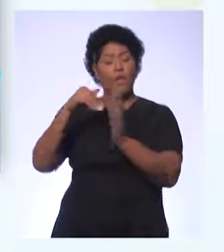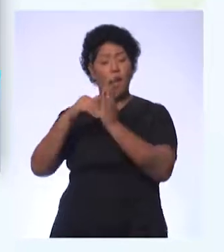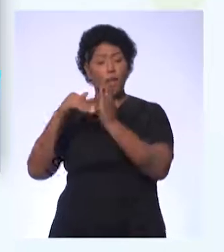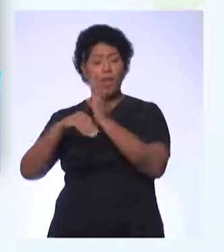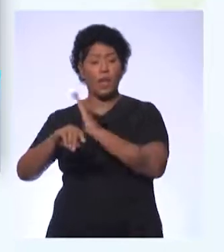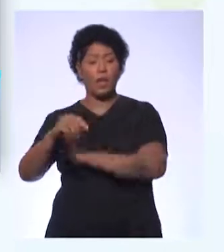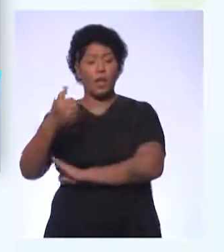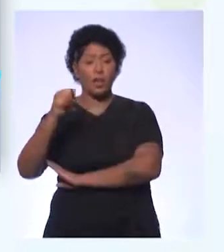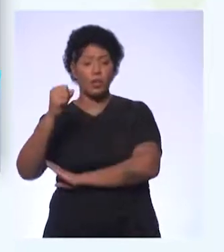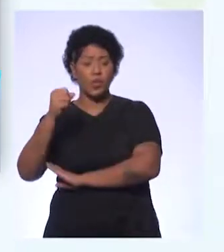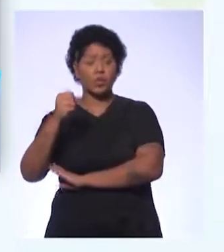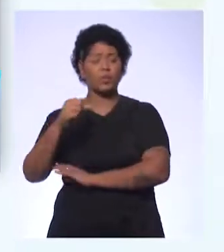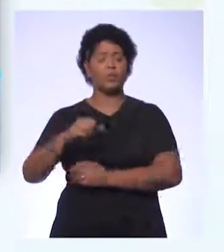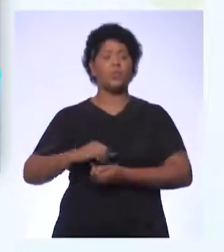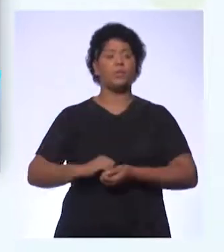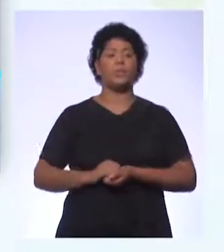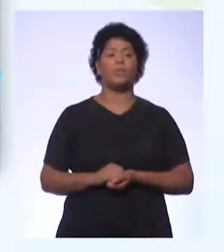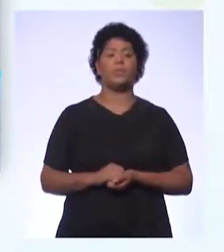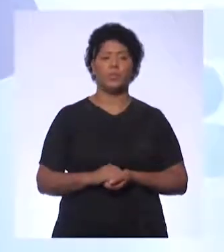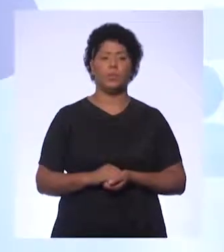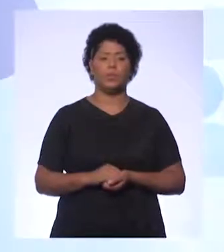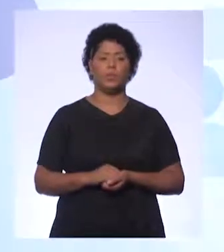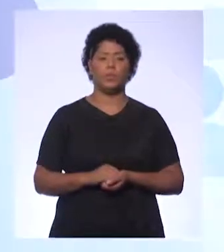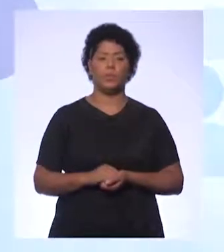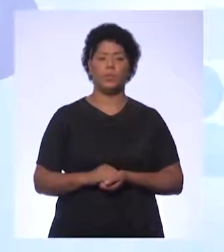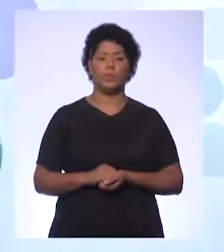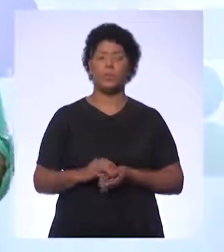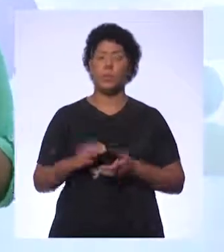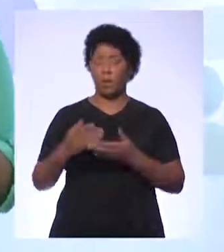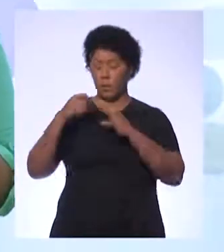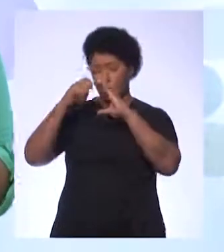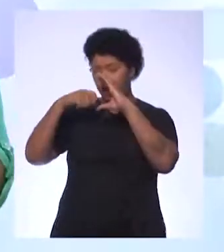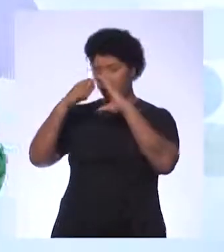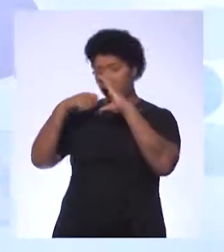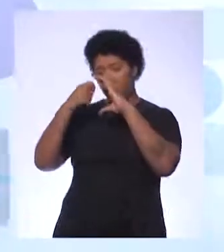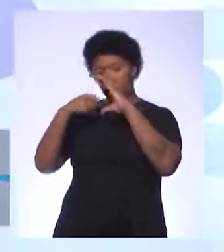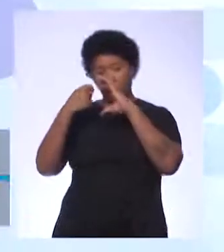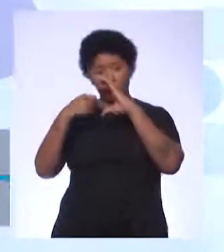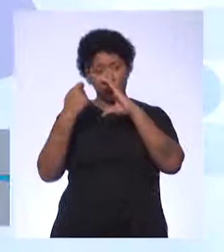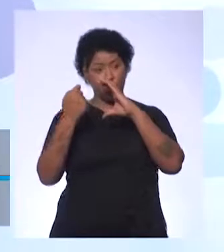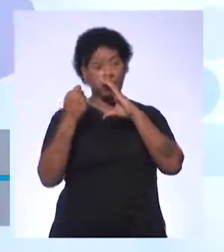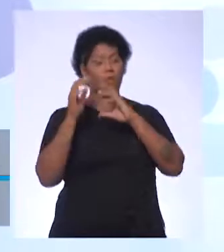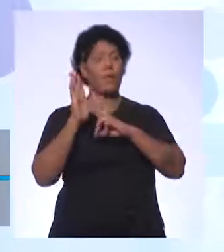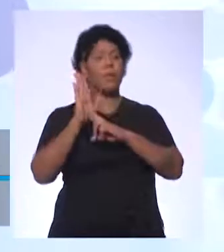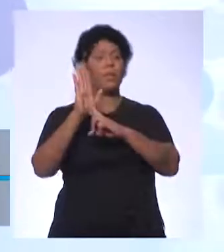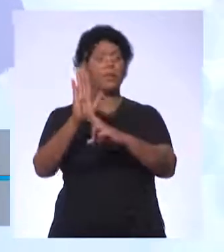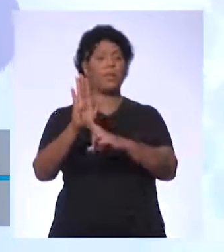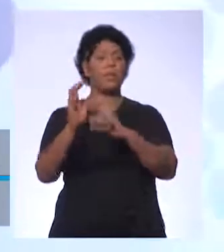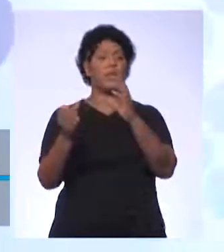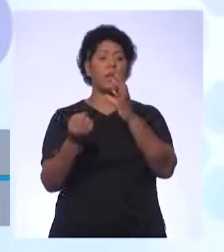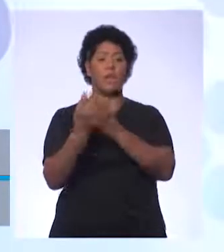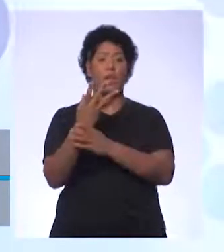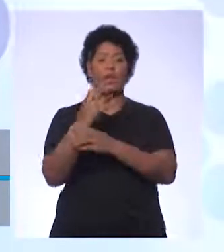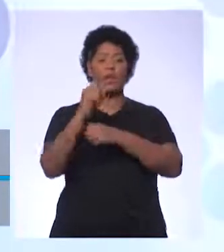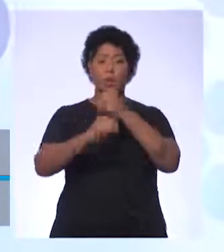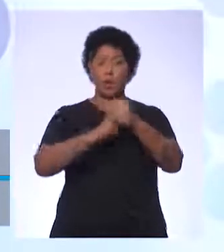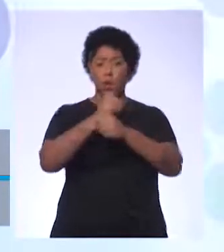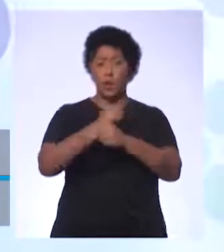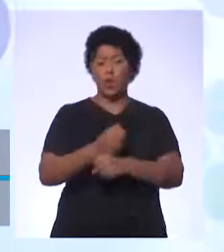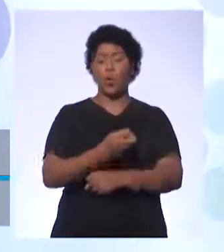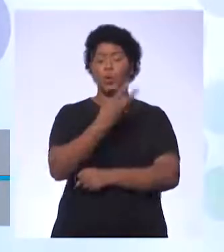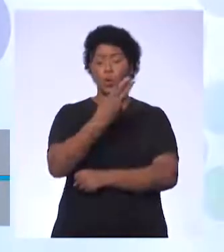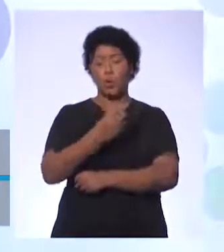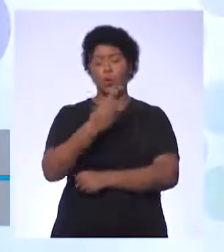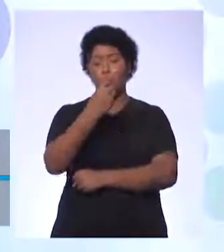e aos sábados até às 3 da tarde. Esse vídeo, então, ele foi apresentado, produzido em 2016,